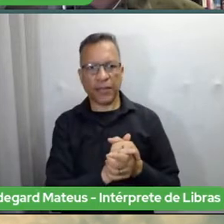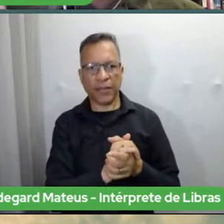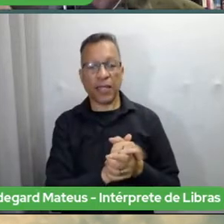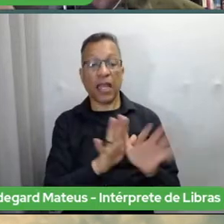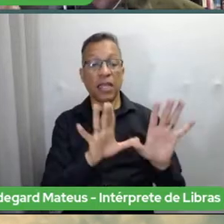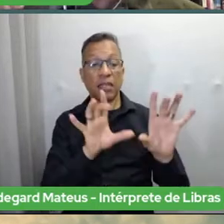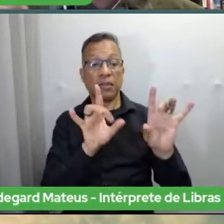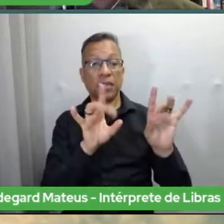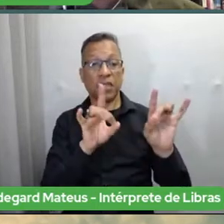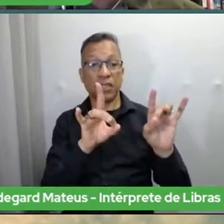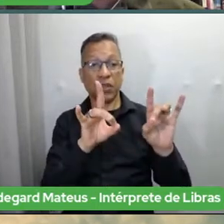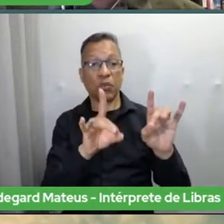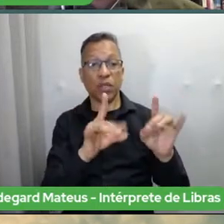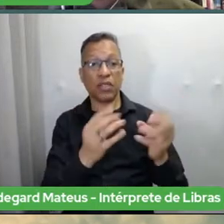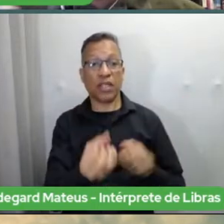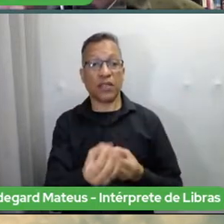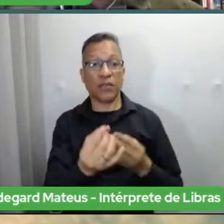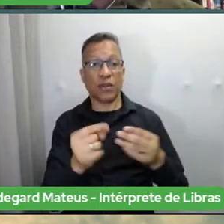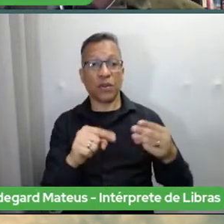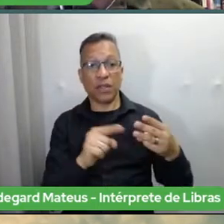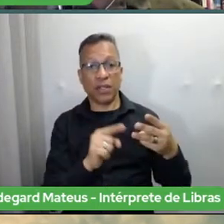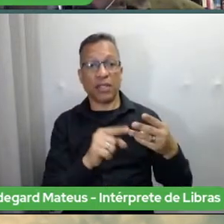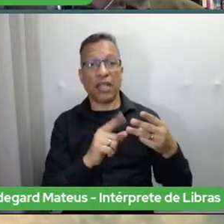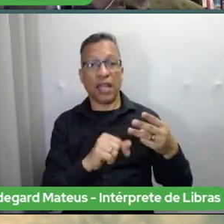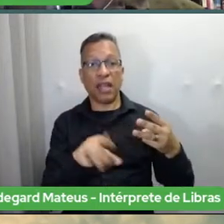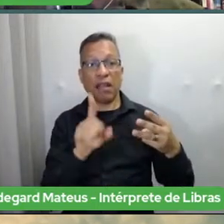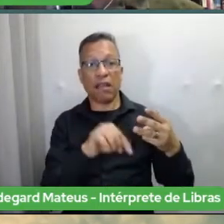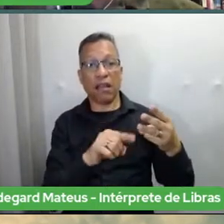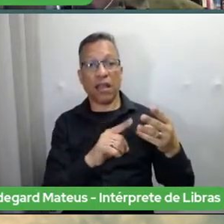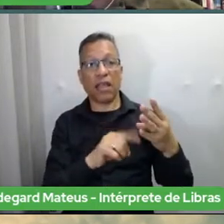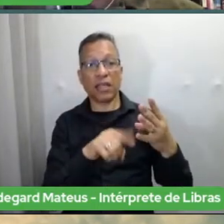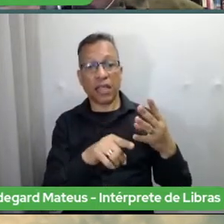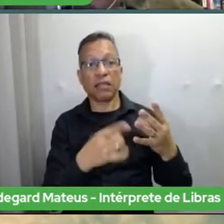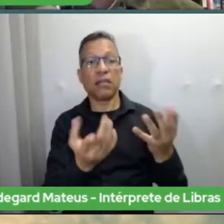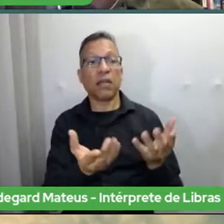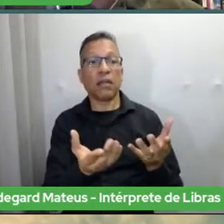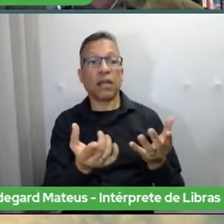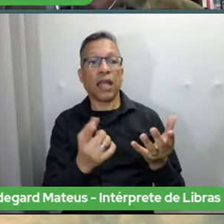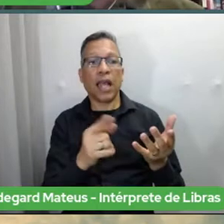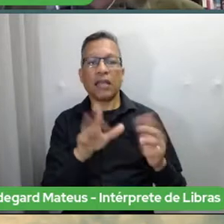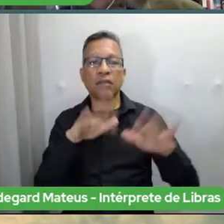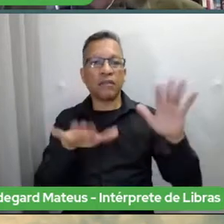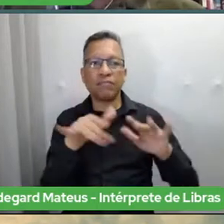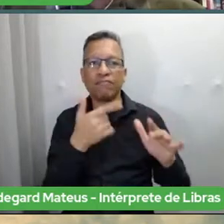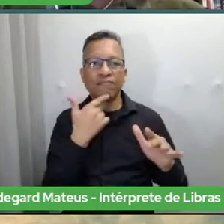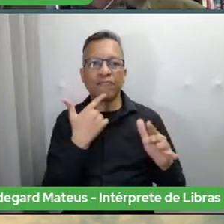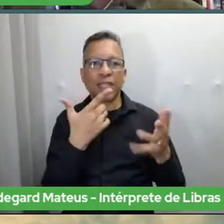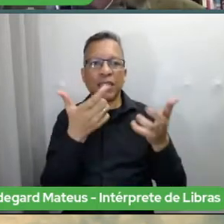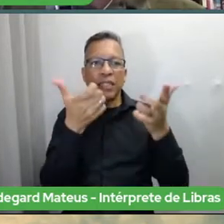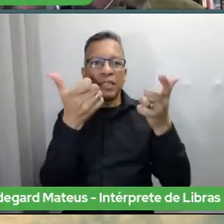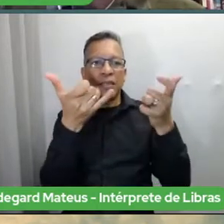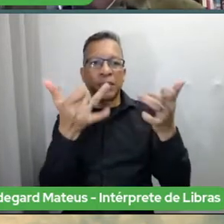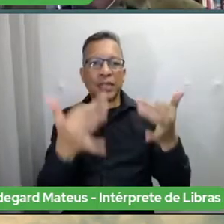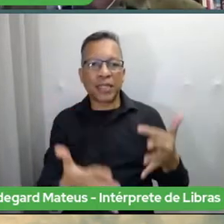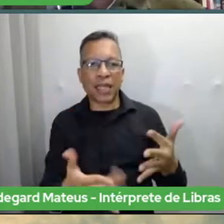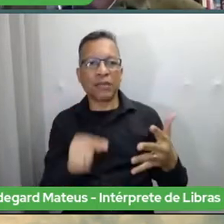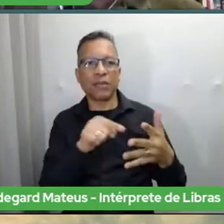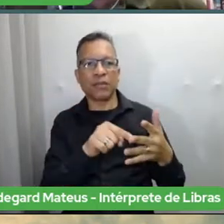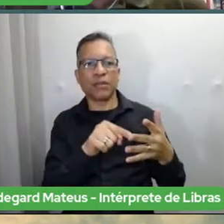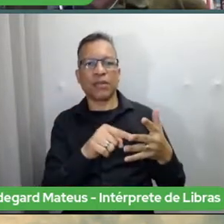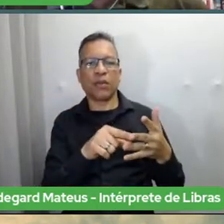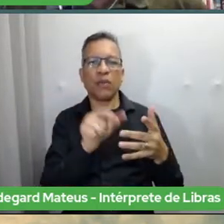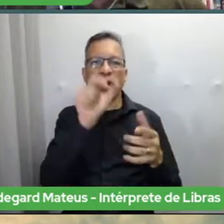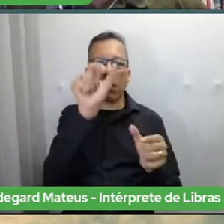hiperespecialização dos times, é que muitas vezes o domínio de dados ele não consegue descrever aquele dado. Então, vão ter algumas colunas que